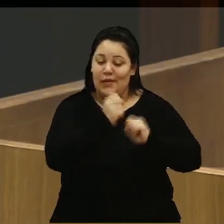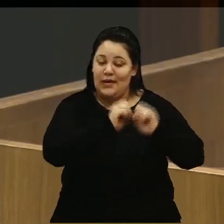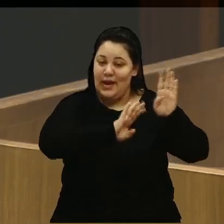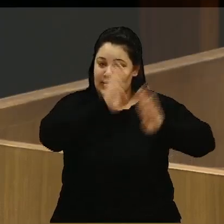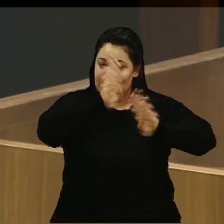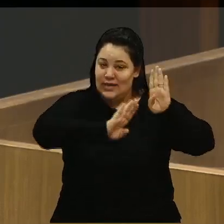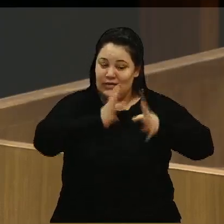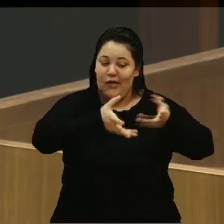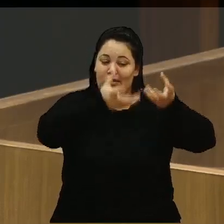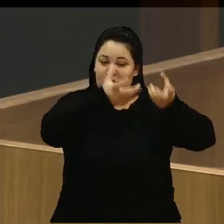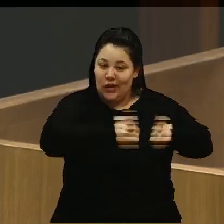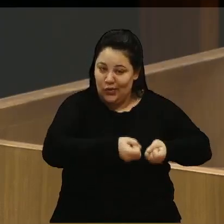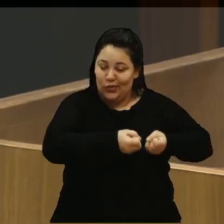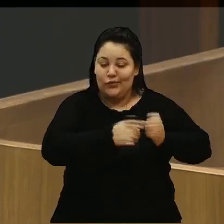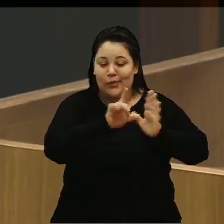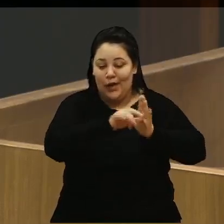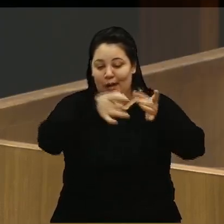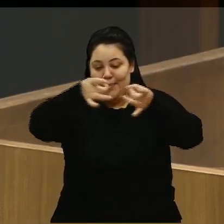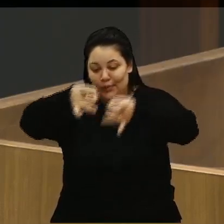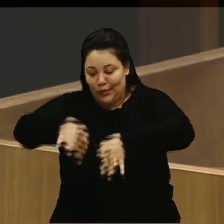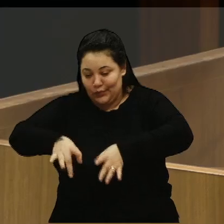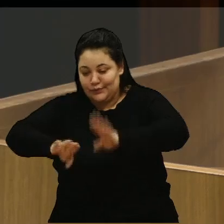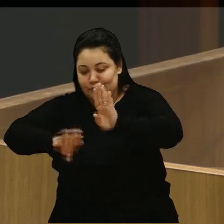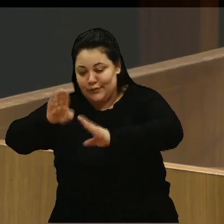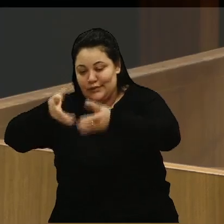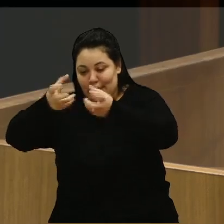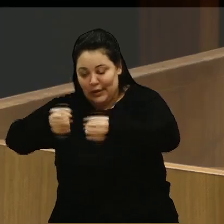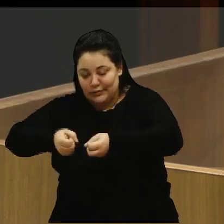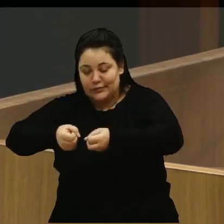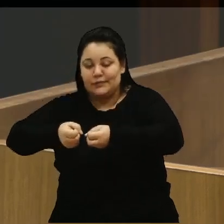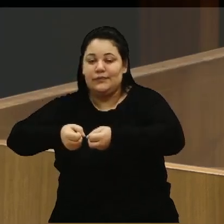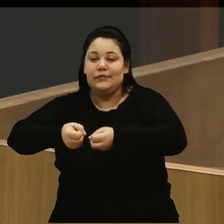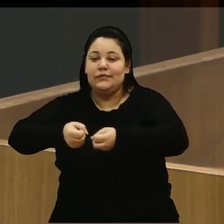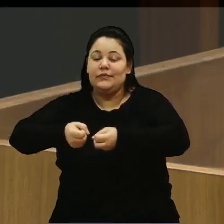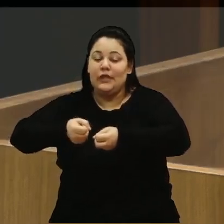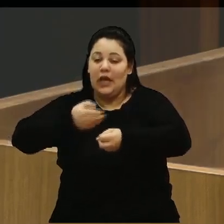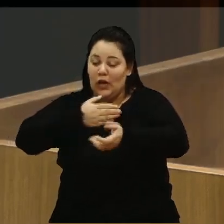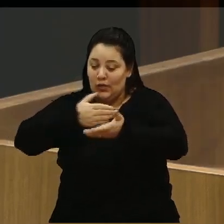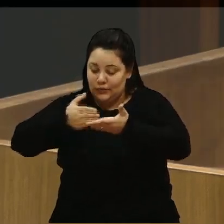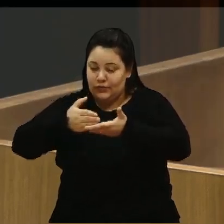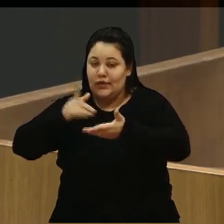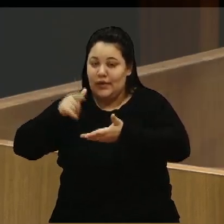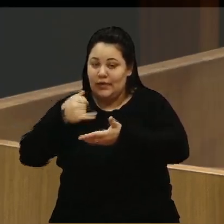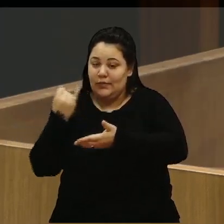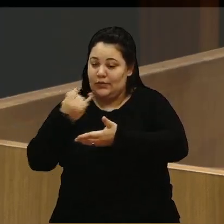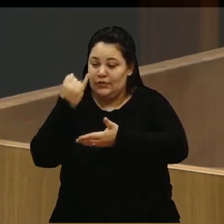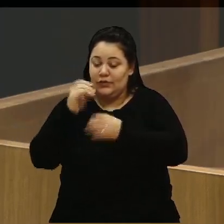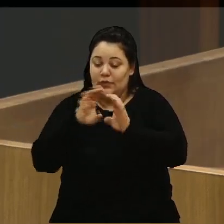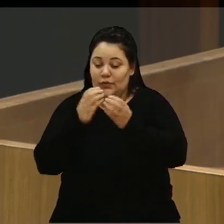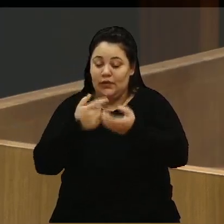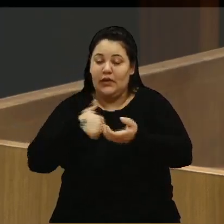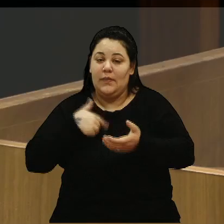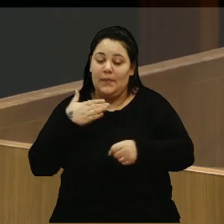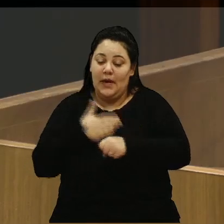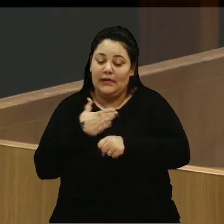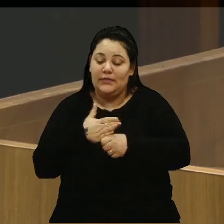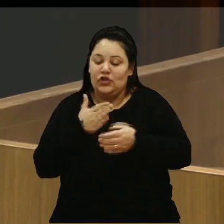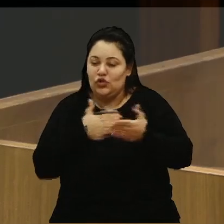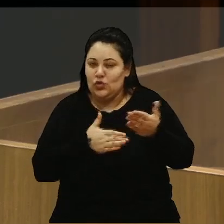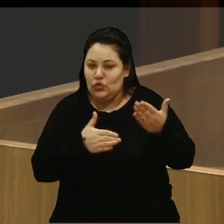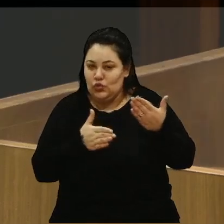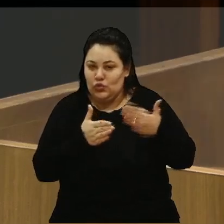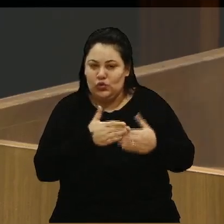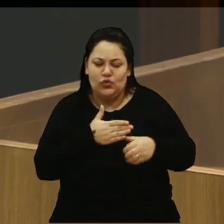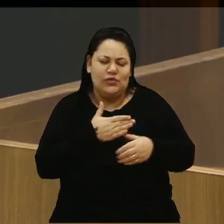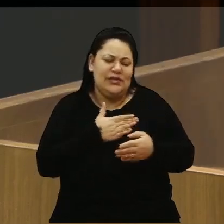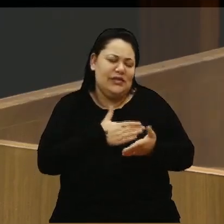que assumiram, mas é muito importante para aquela comunidade. Eu participei de todo o processo, desde quando foi pedido,